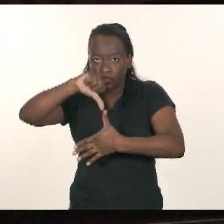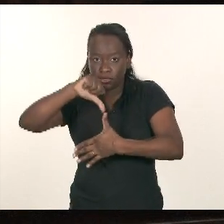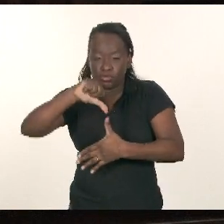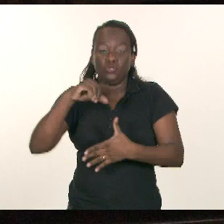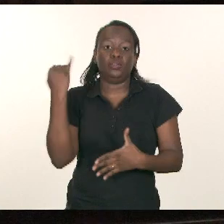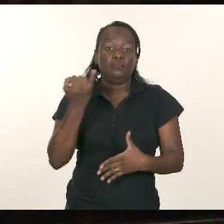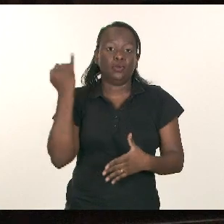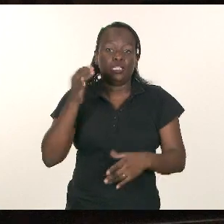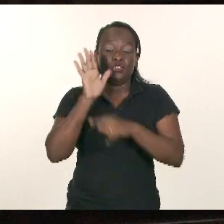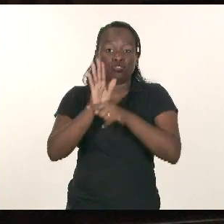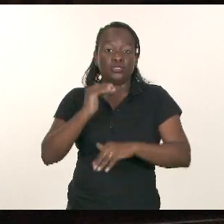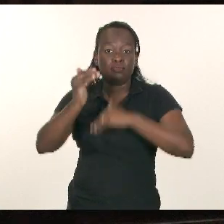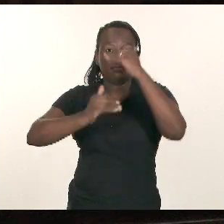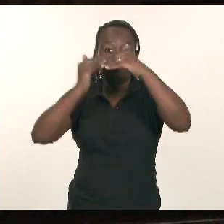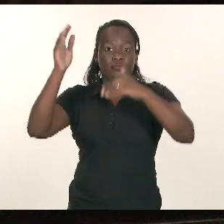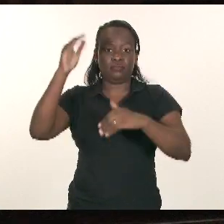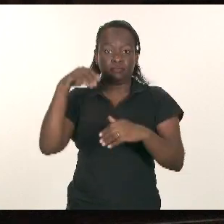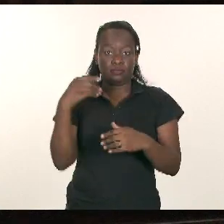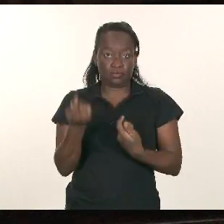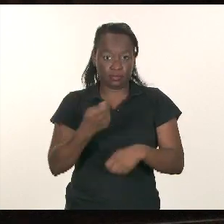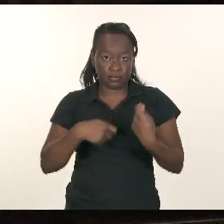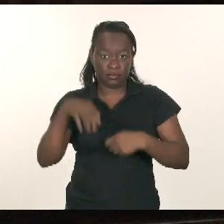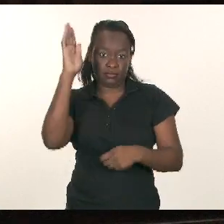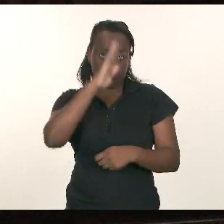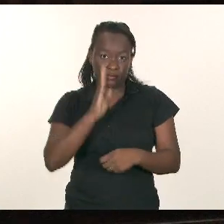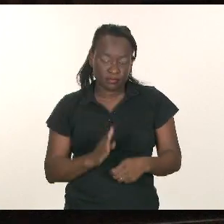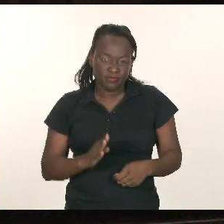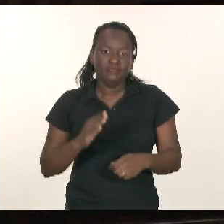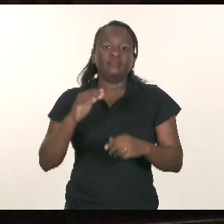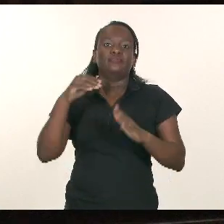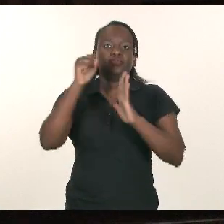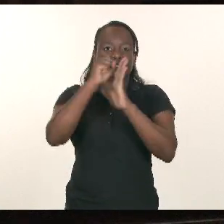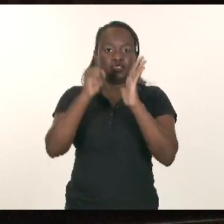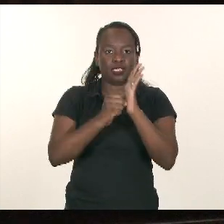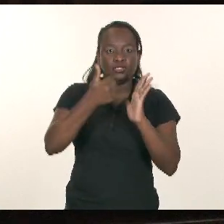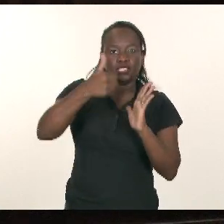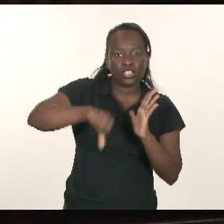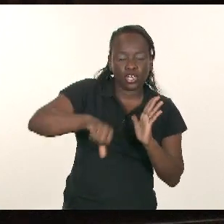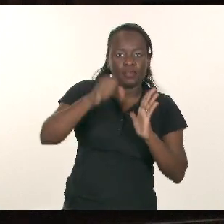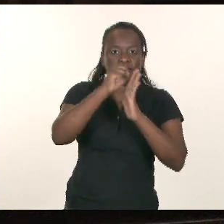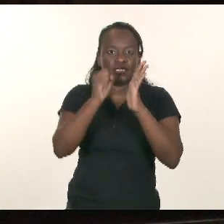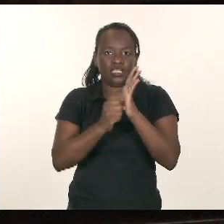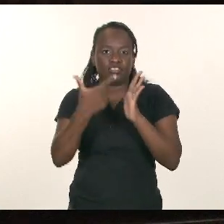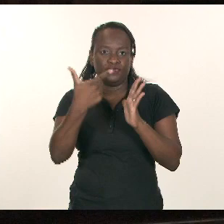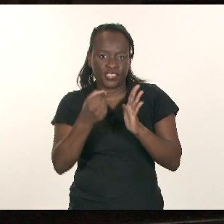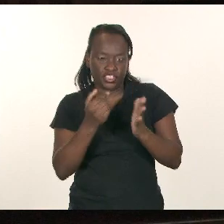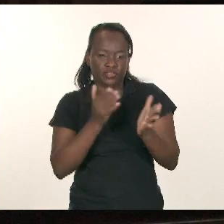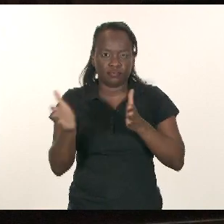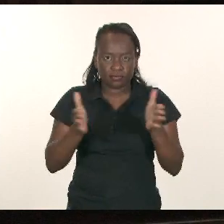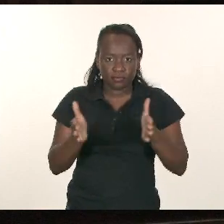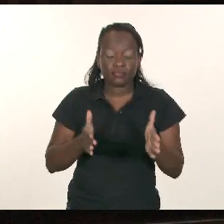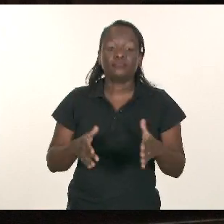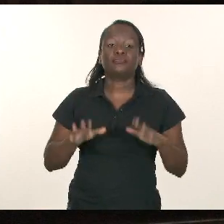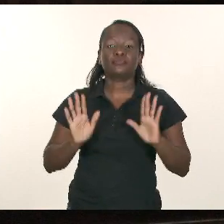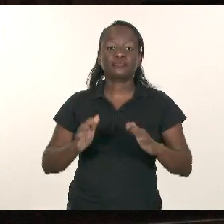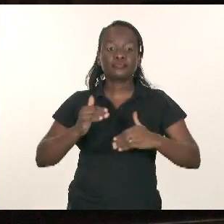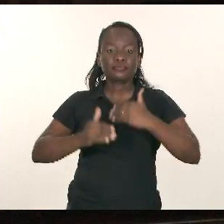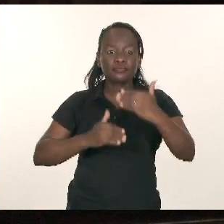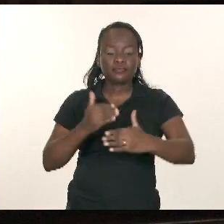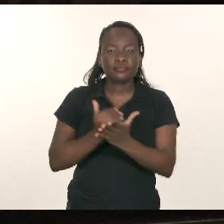de desenvolvimento da economia brasileira no final do século XIX, início do século XX, mas a partir do processo